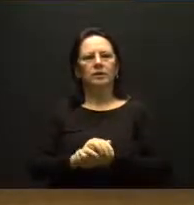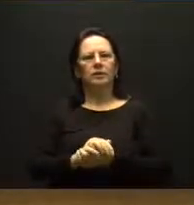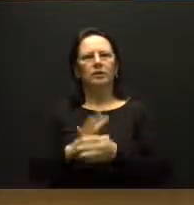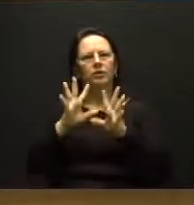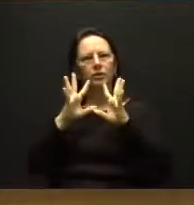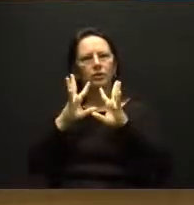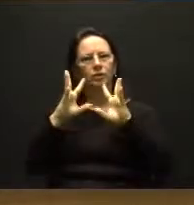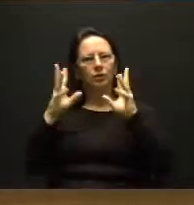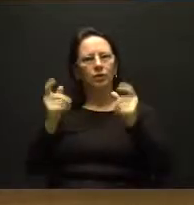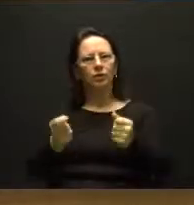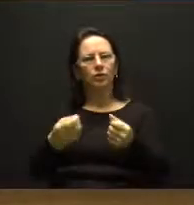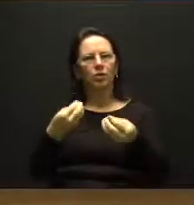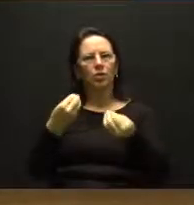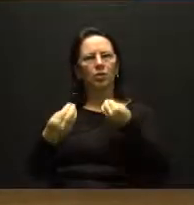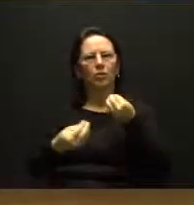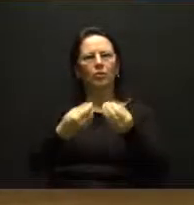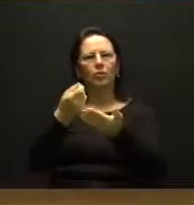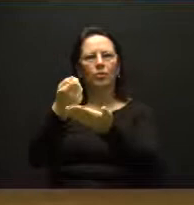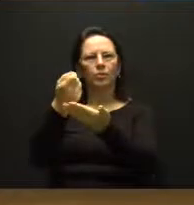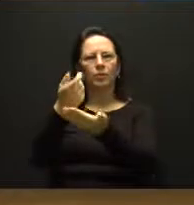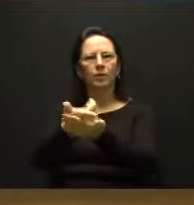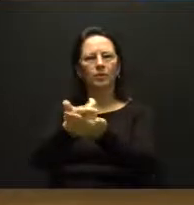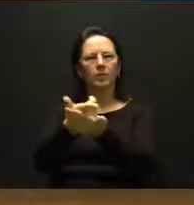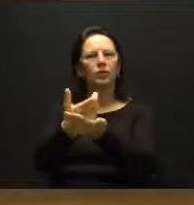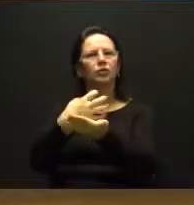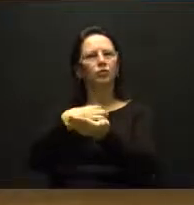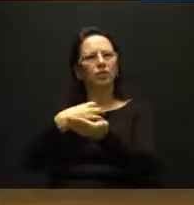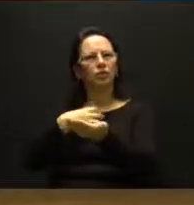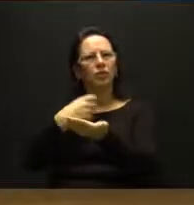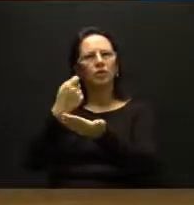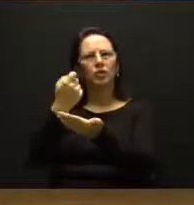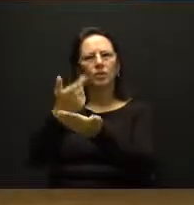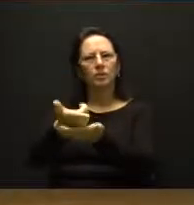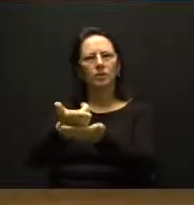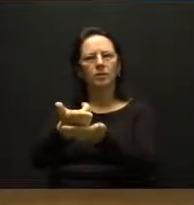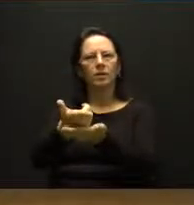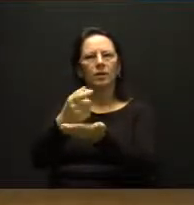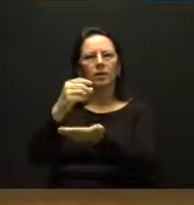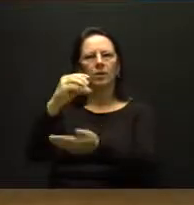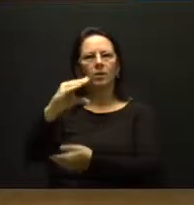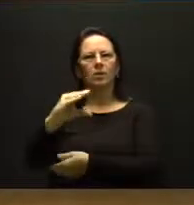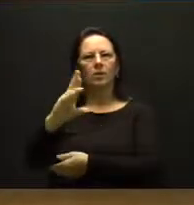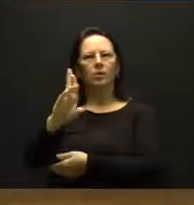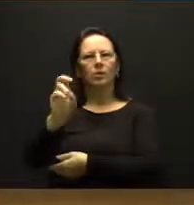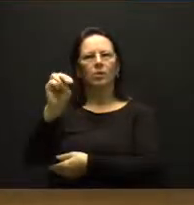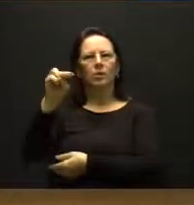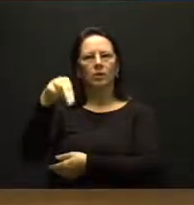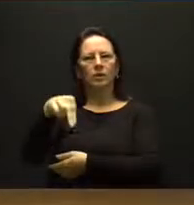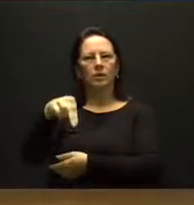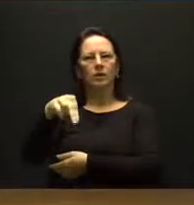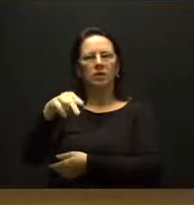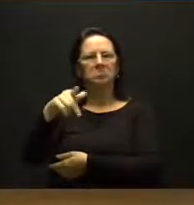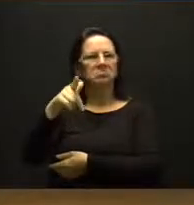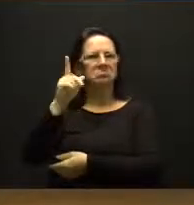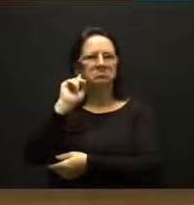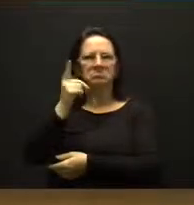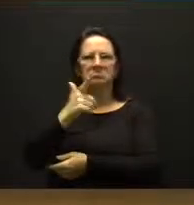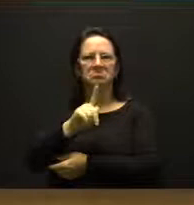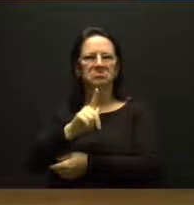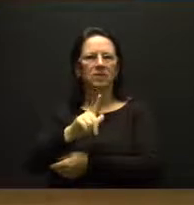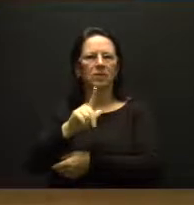decida como que vai ser pago e de que forma que vai ser pago a cursan nós não temos data definida